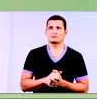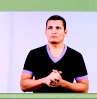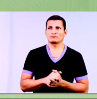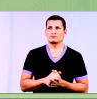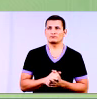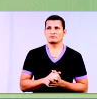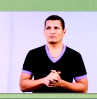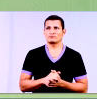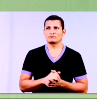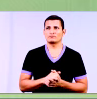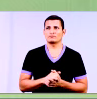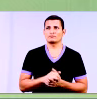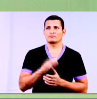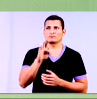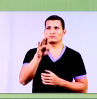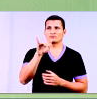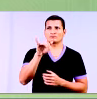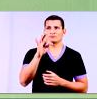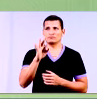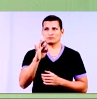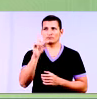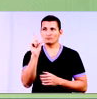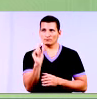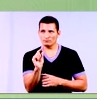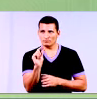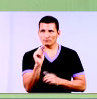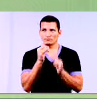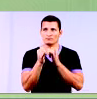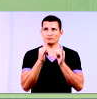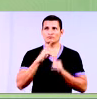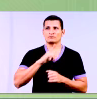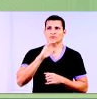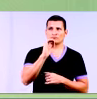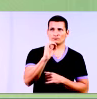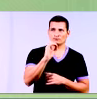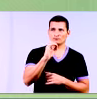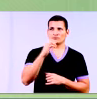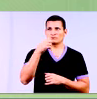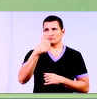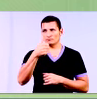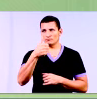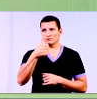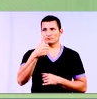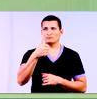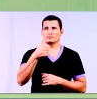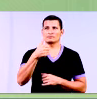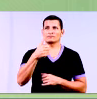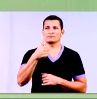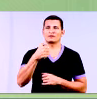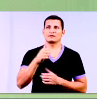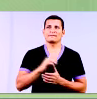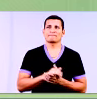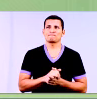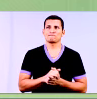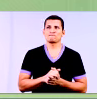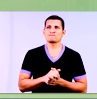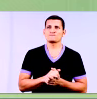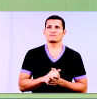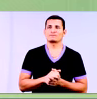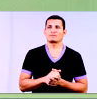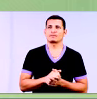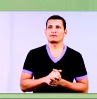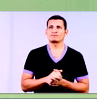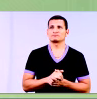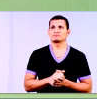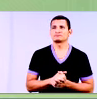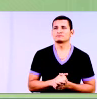Sistema binário, a gente viu lá o que é o bit, a menor informação, que eu tenho lá o 0 é um bit, o 1 é um bit, na combinação desses valores eu tenho lá uma